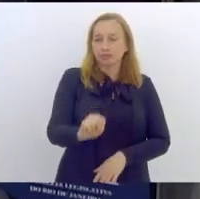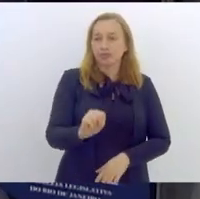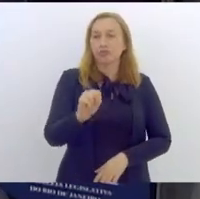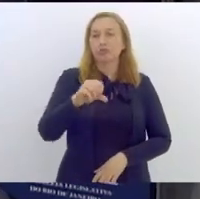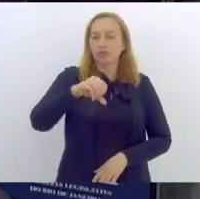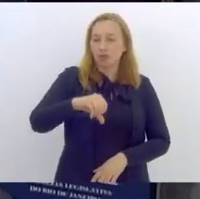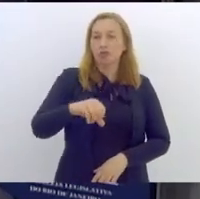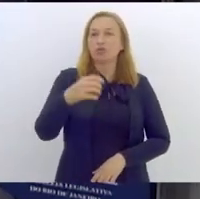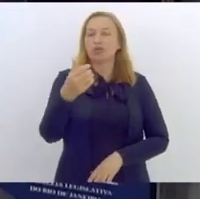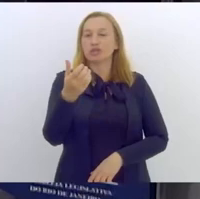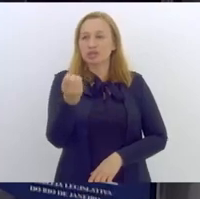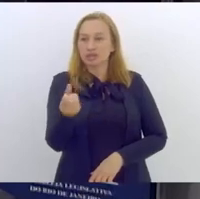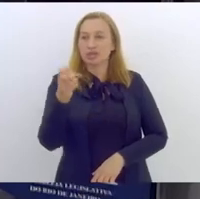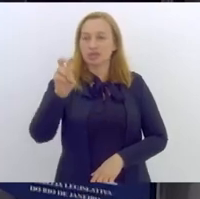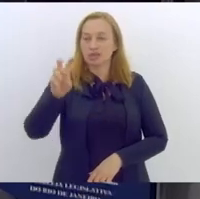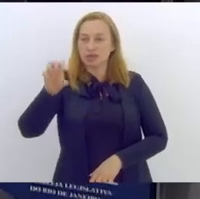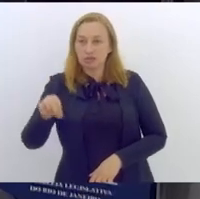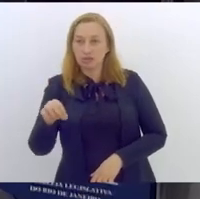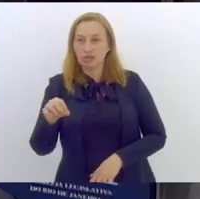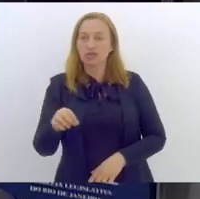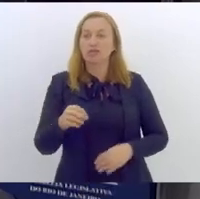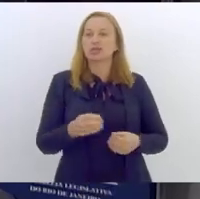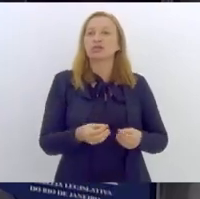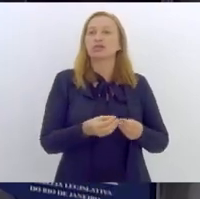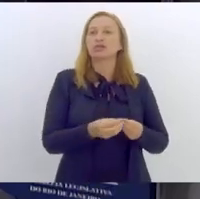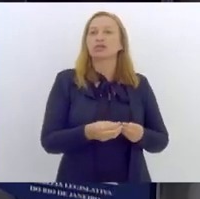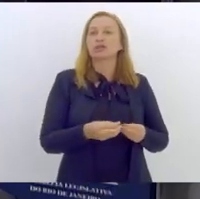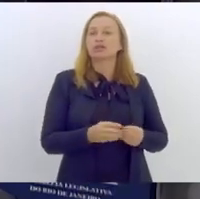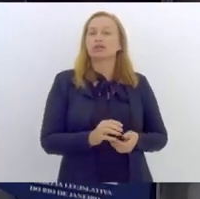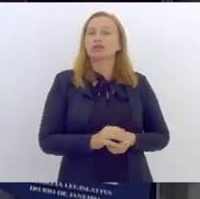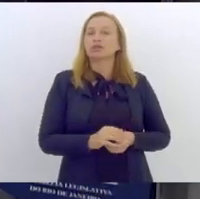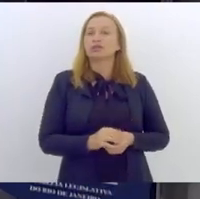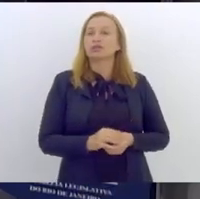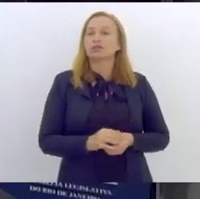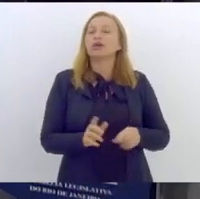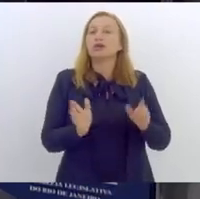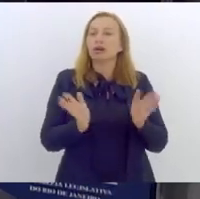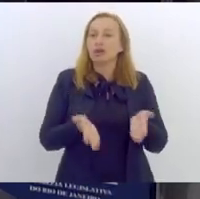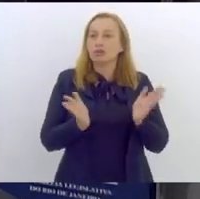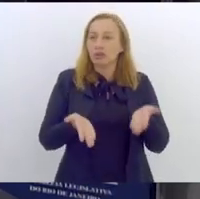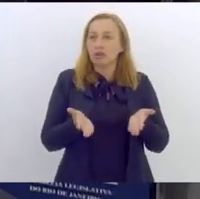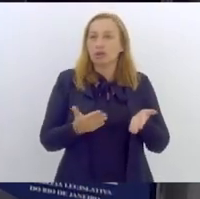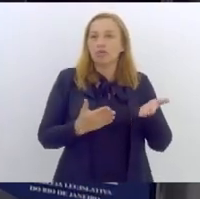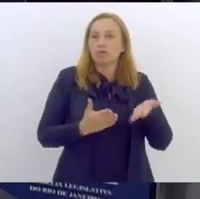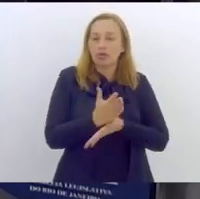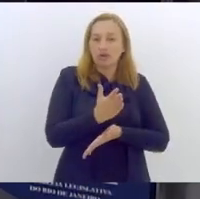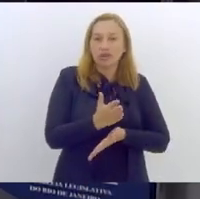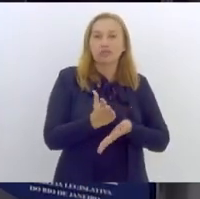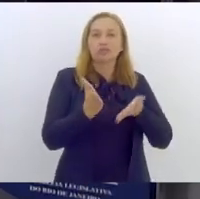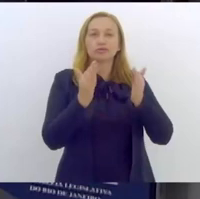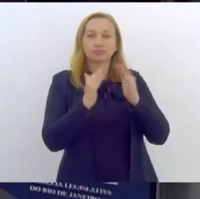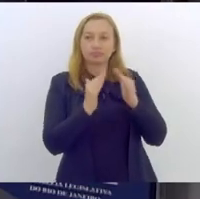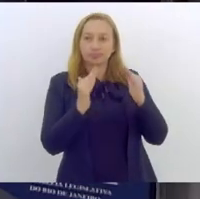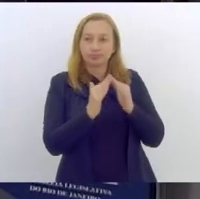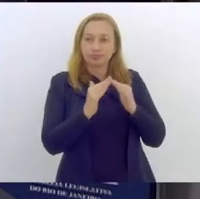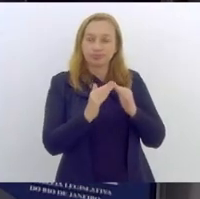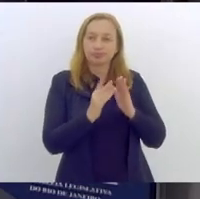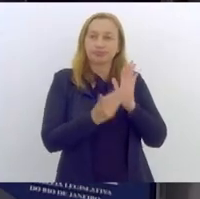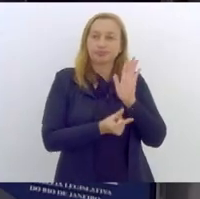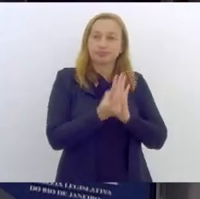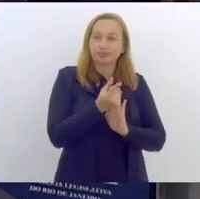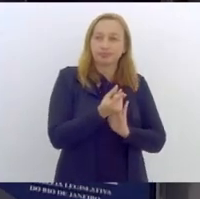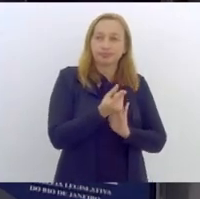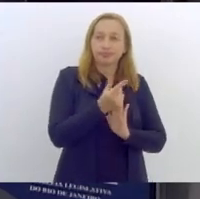2022 que é causa de barreira e agora pouco foi aprovado por esta casa né o orçamento